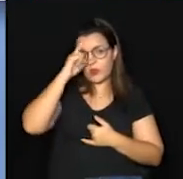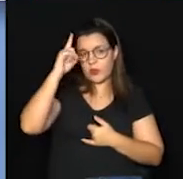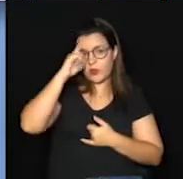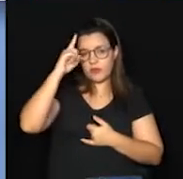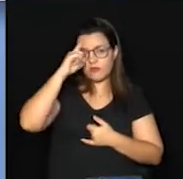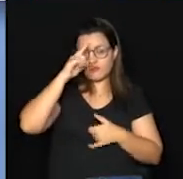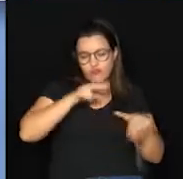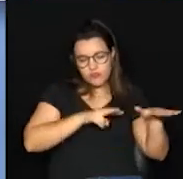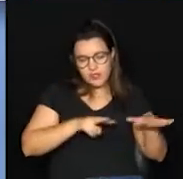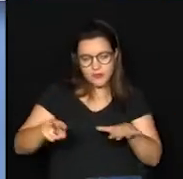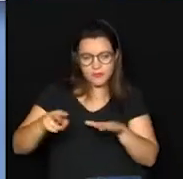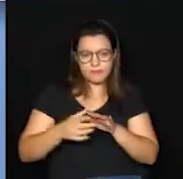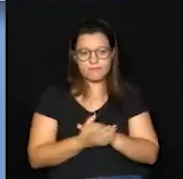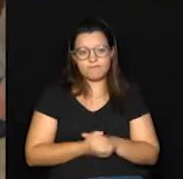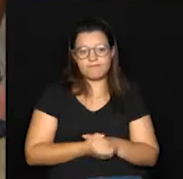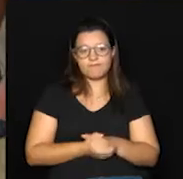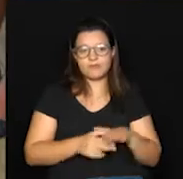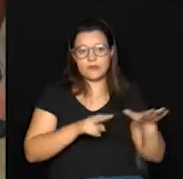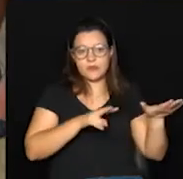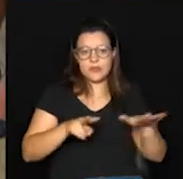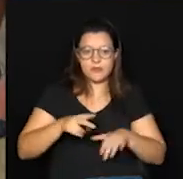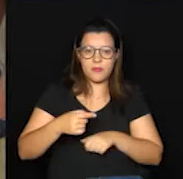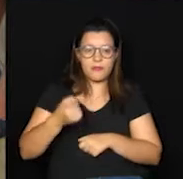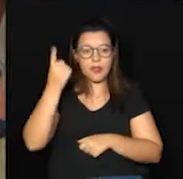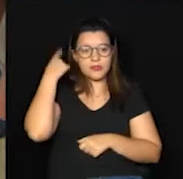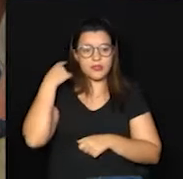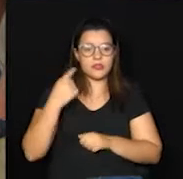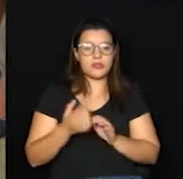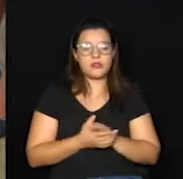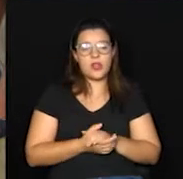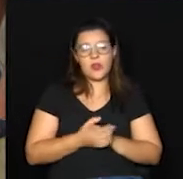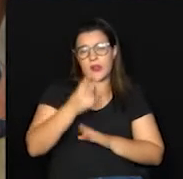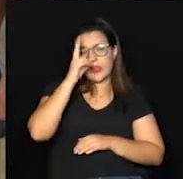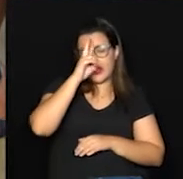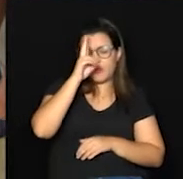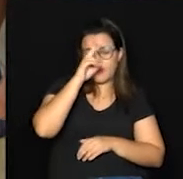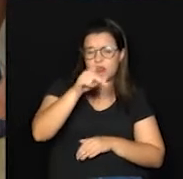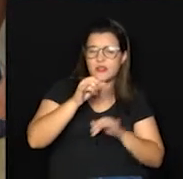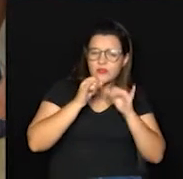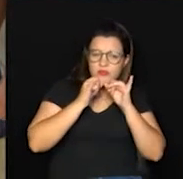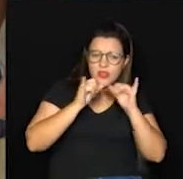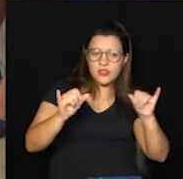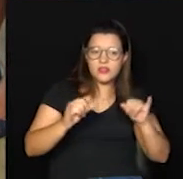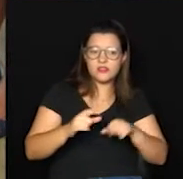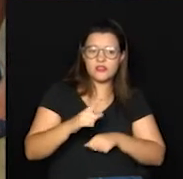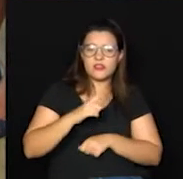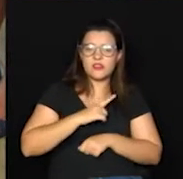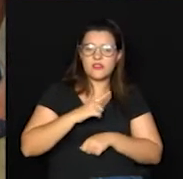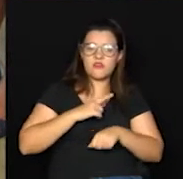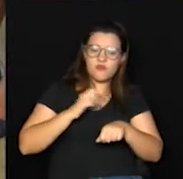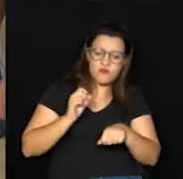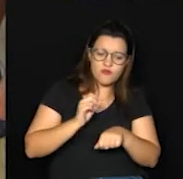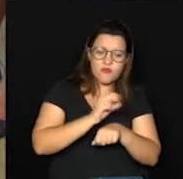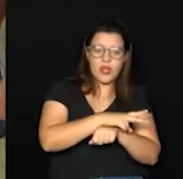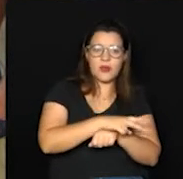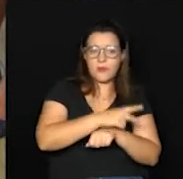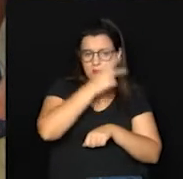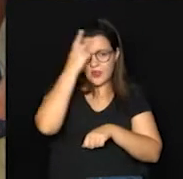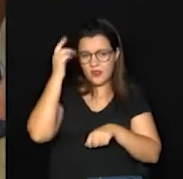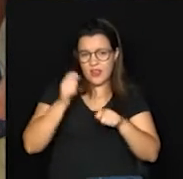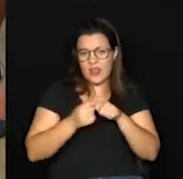semana. Na semana passada, aqui no Câmara Total, eu lembro que você falou de umas vagas para quem quer fazer